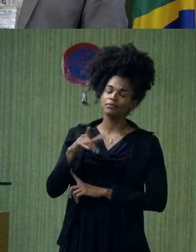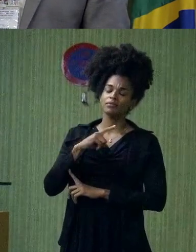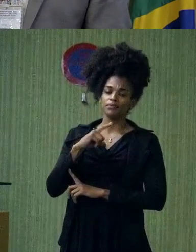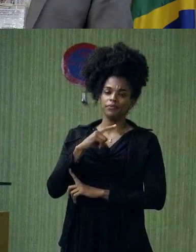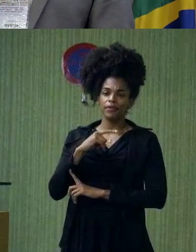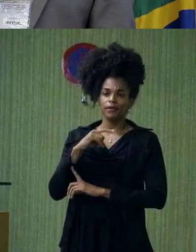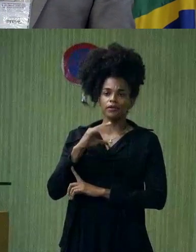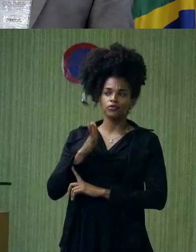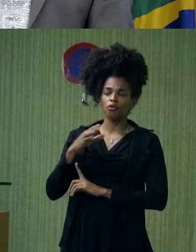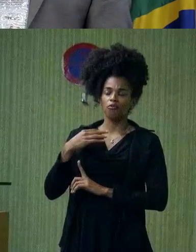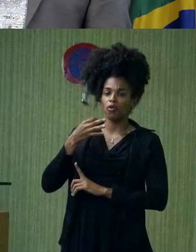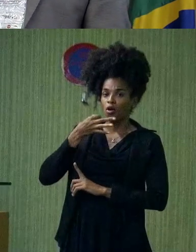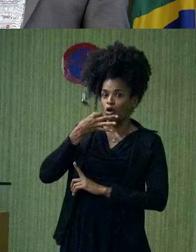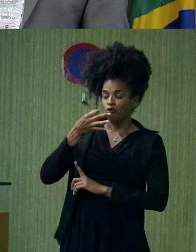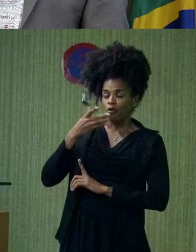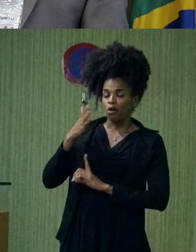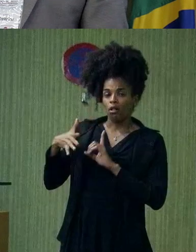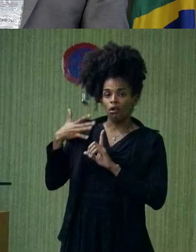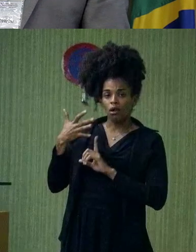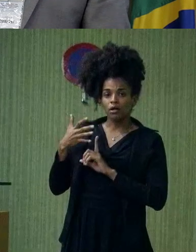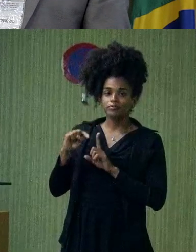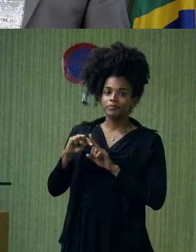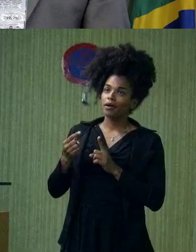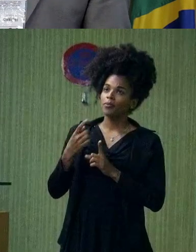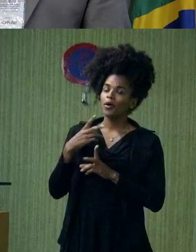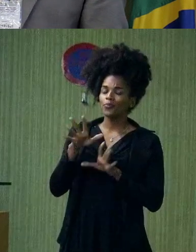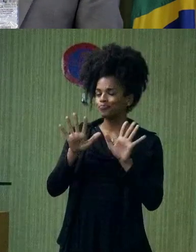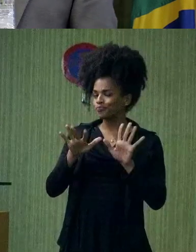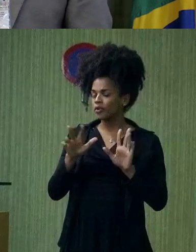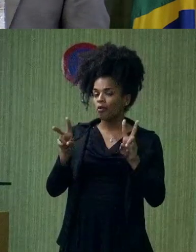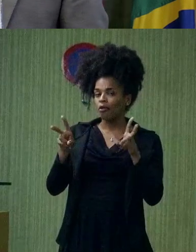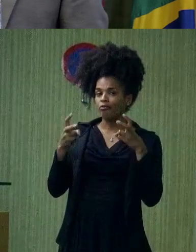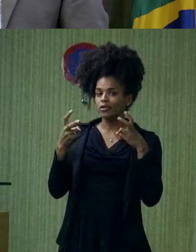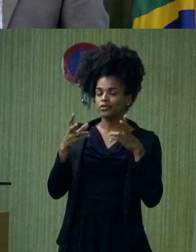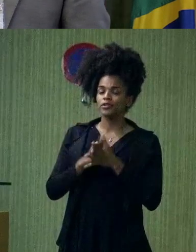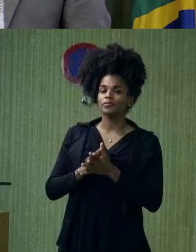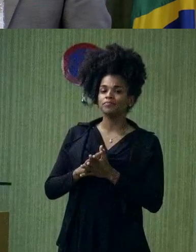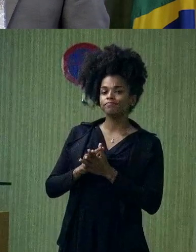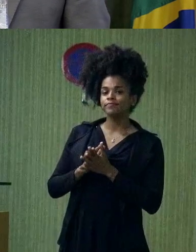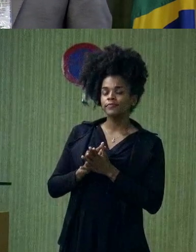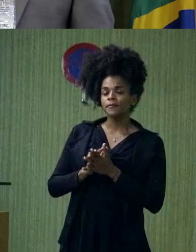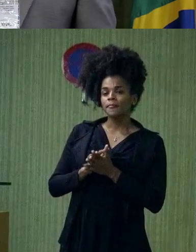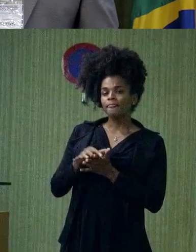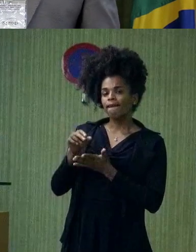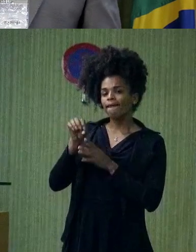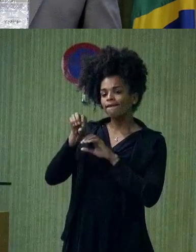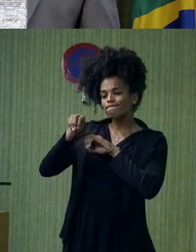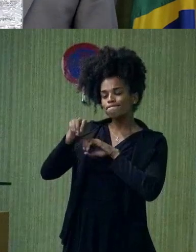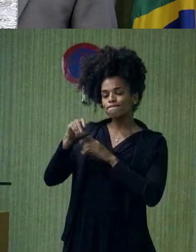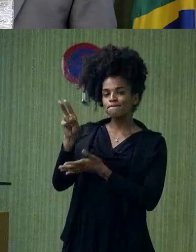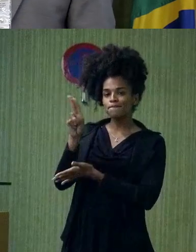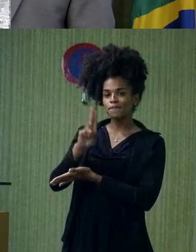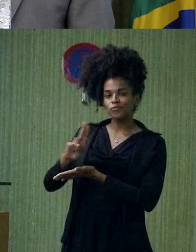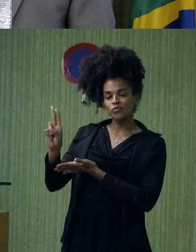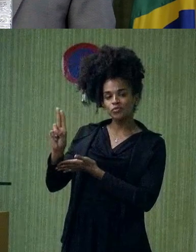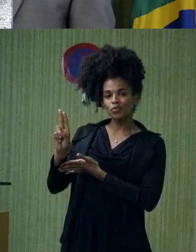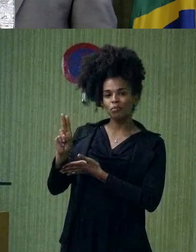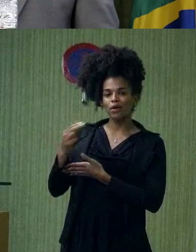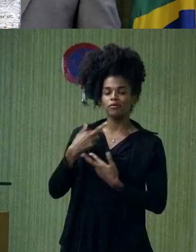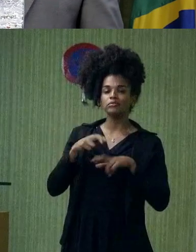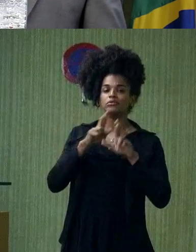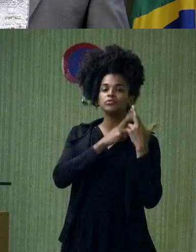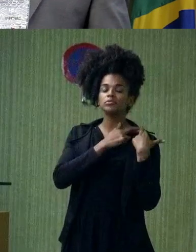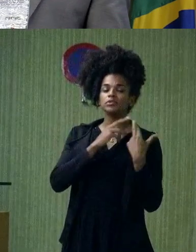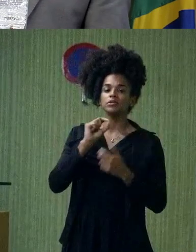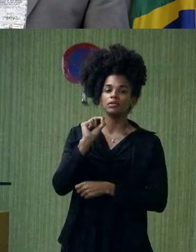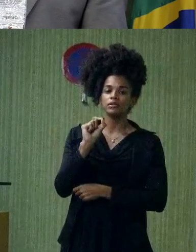cnmp Veja a educação superior De quem é a atribuição é do MP Estadual do MPF veja o